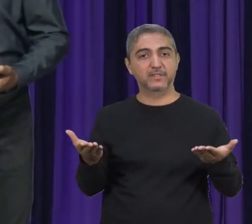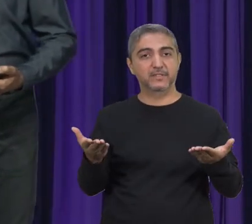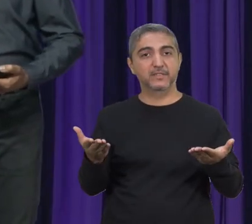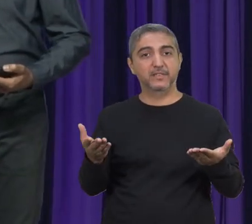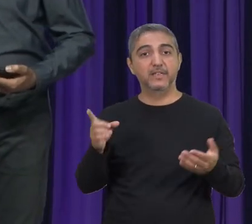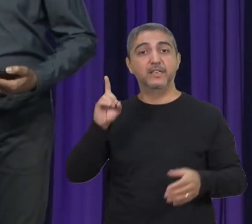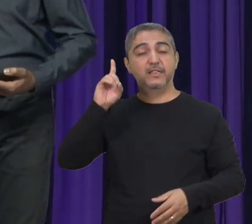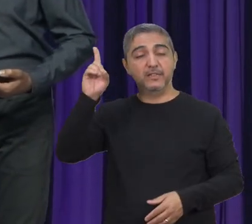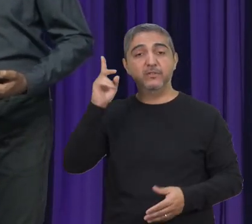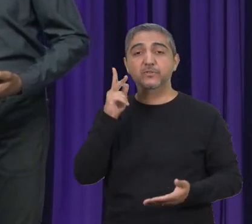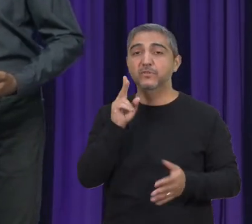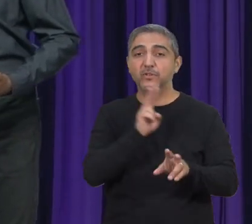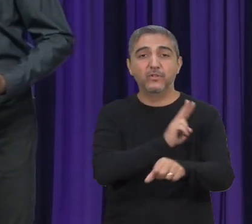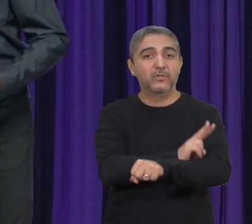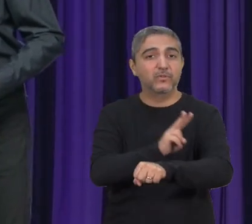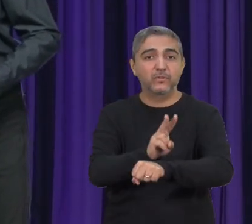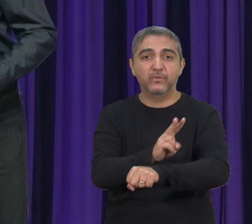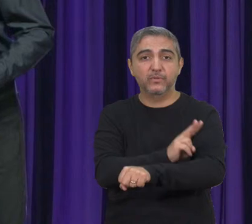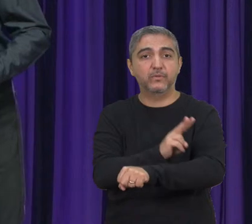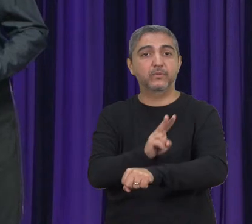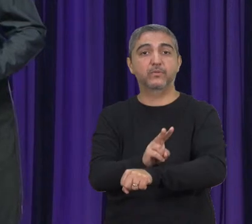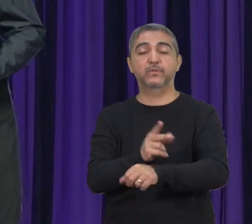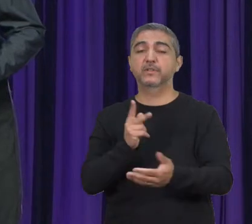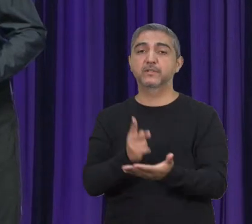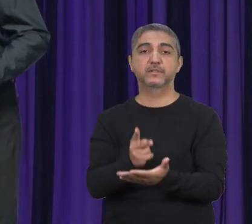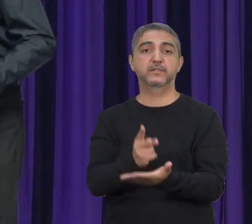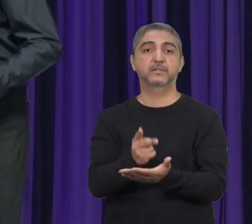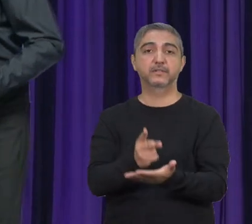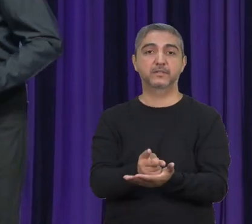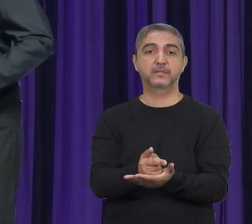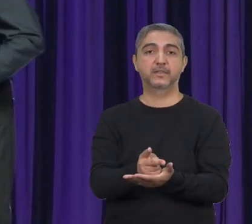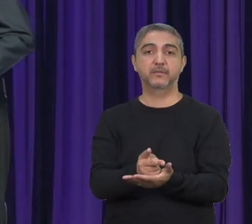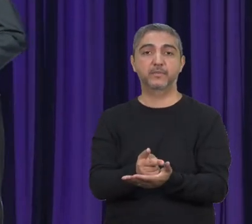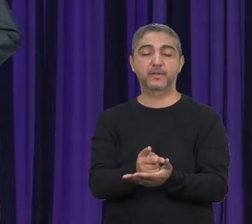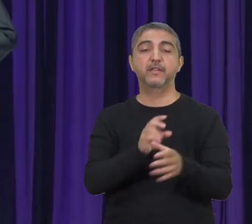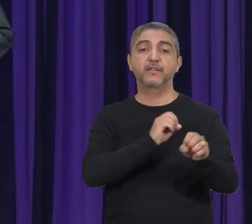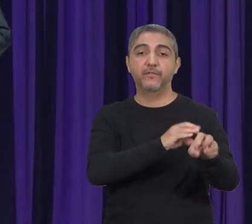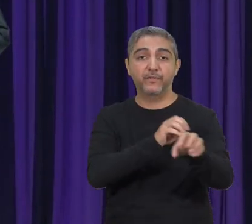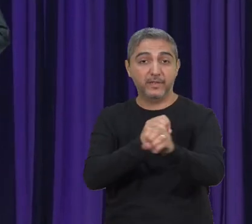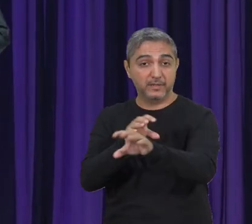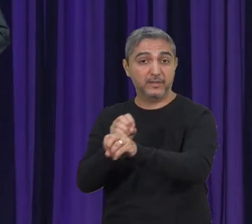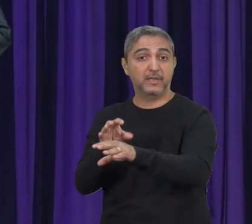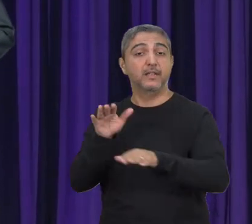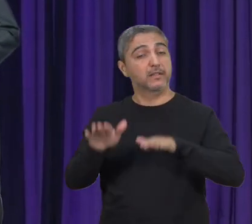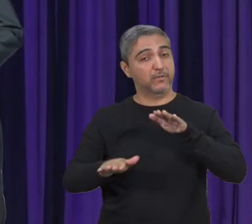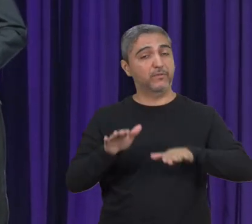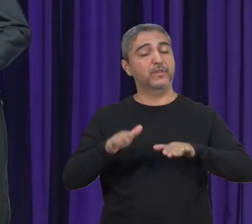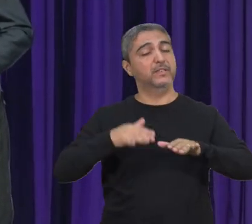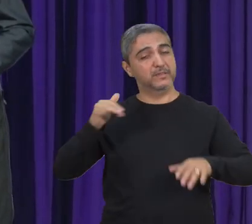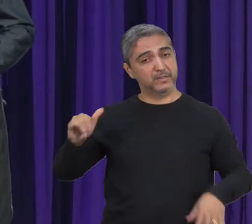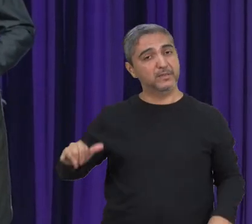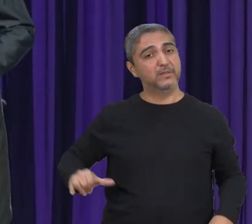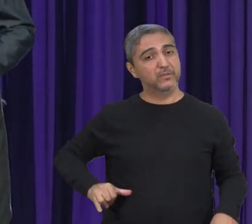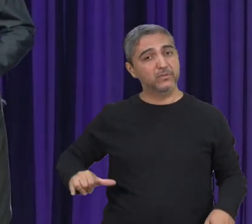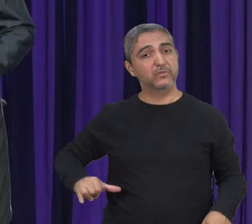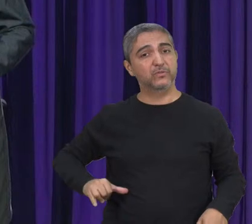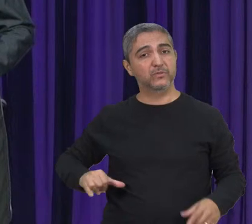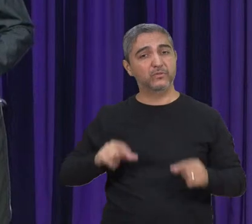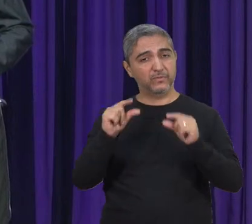você e cortar algumas coisas da sua natureza. Vai doer, vai